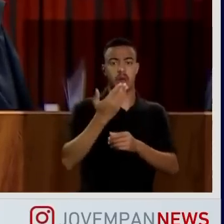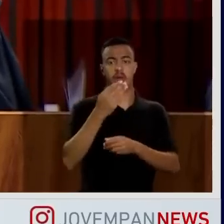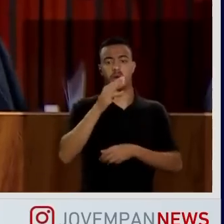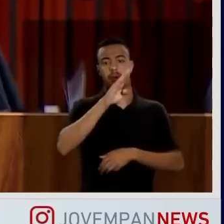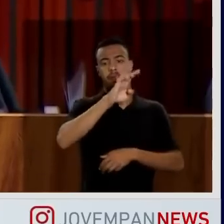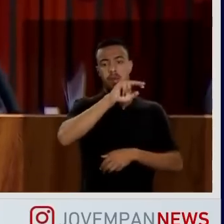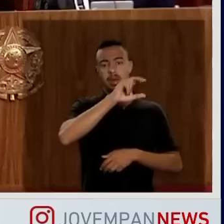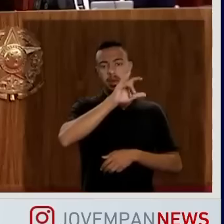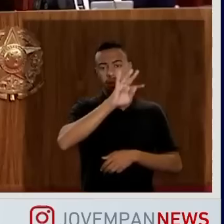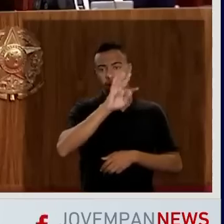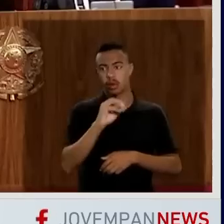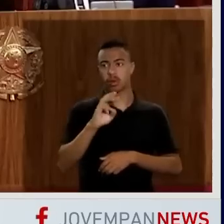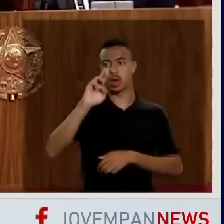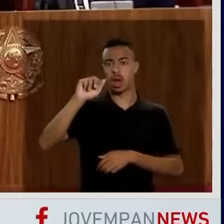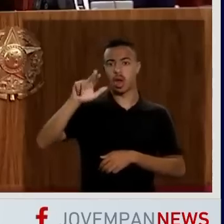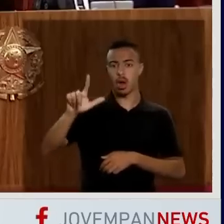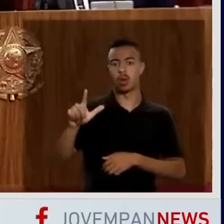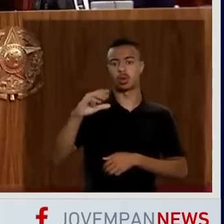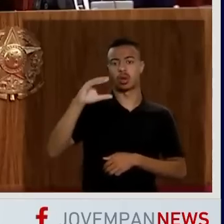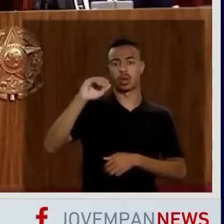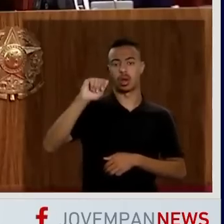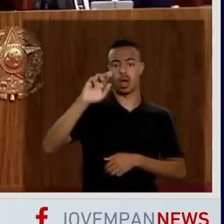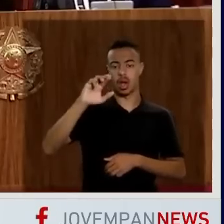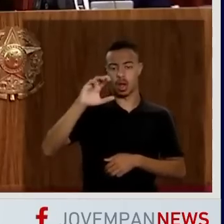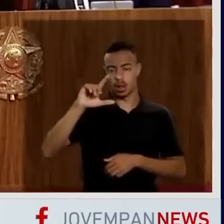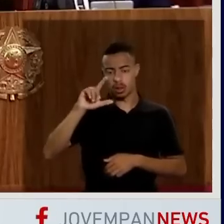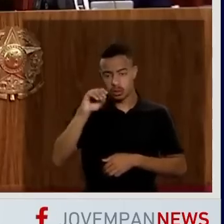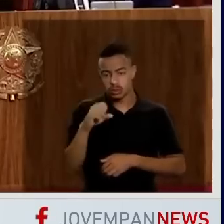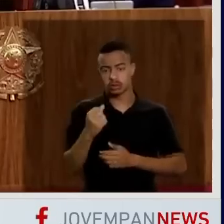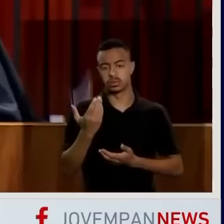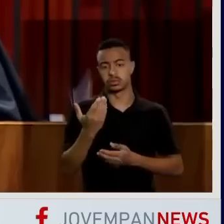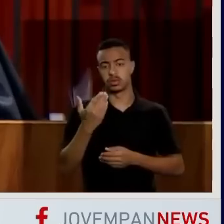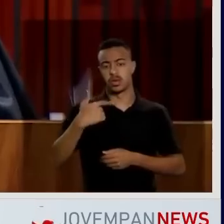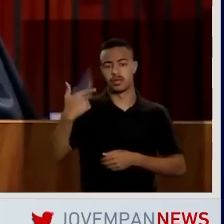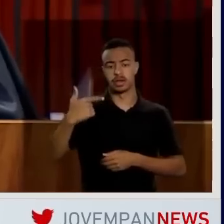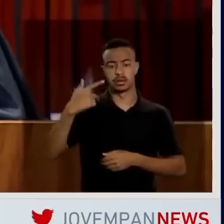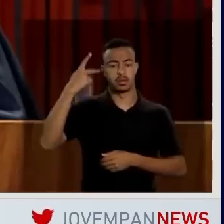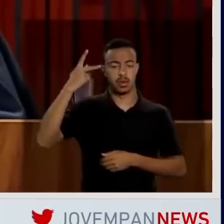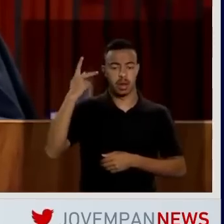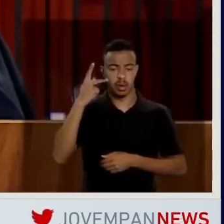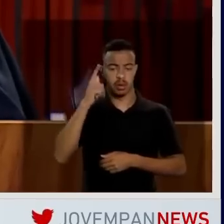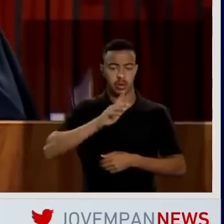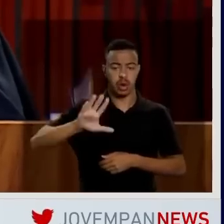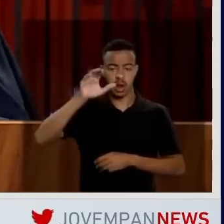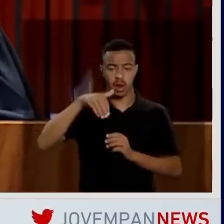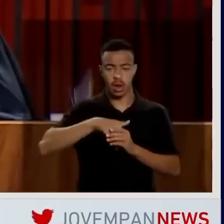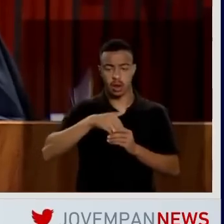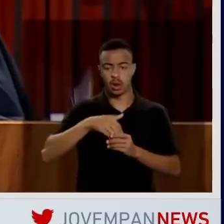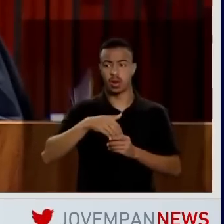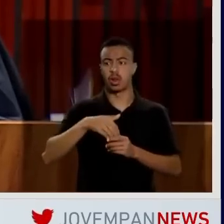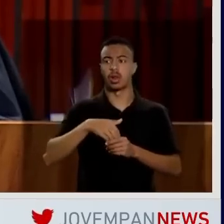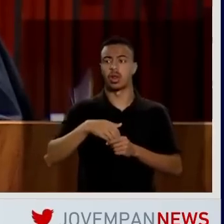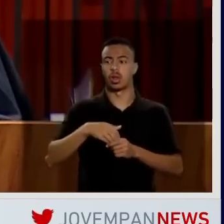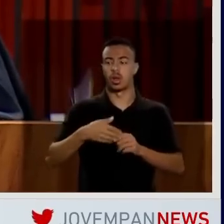recorrer faça de quem? Política. Pra quem? Do STF. O STF. Mas o STF, no nosso sistema normativo, o STF está no topo